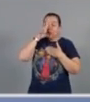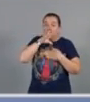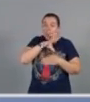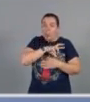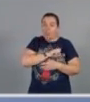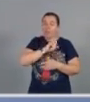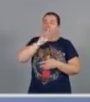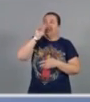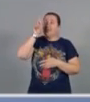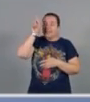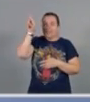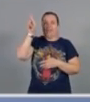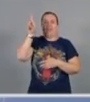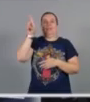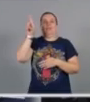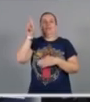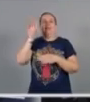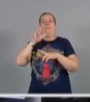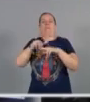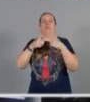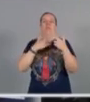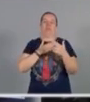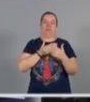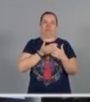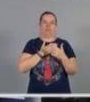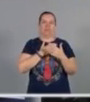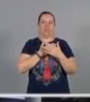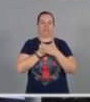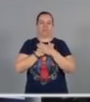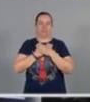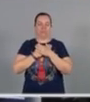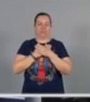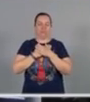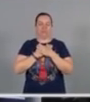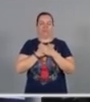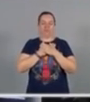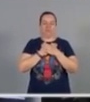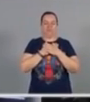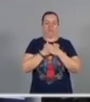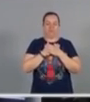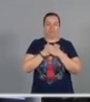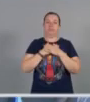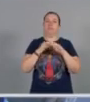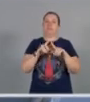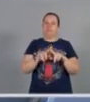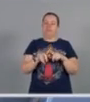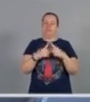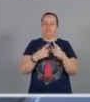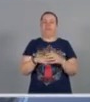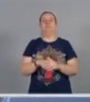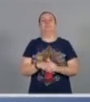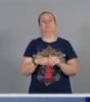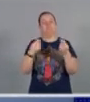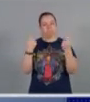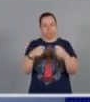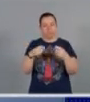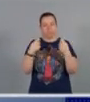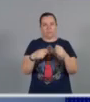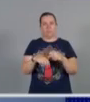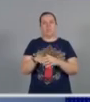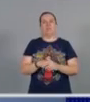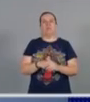como criador e a borra só que para isso eu falei é preciso de